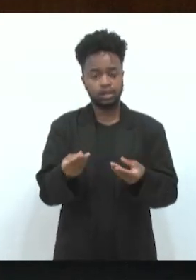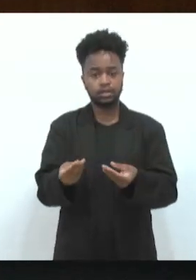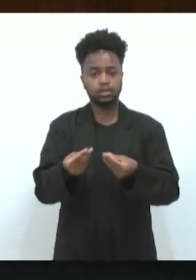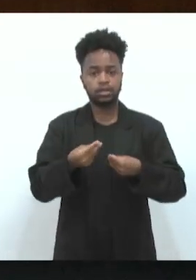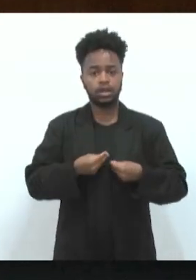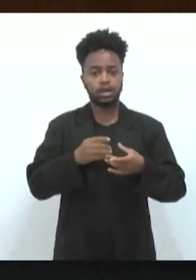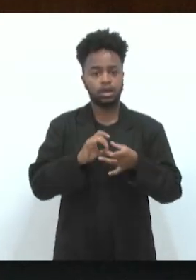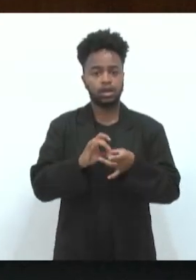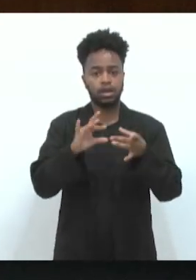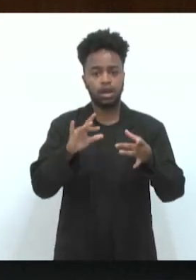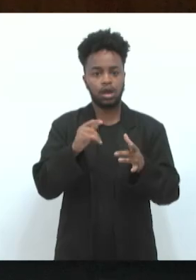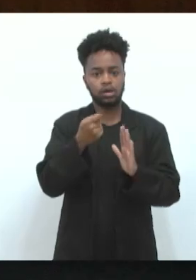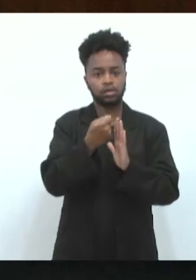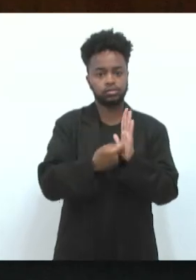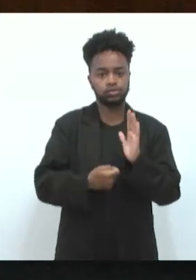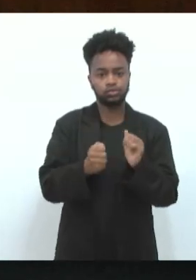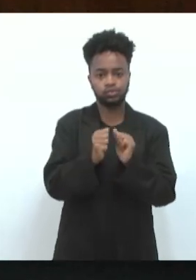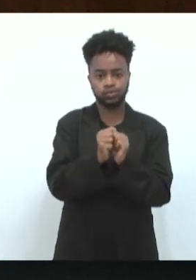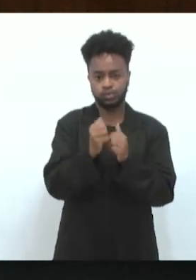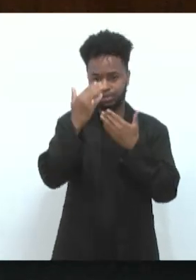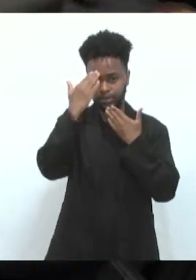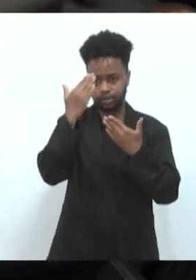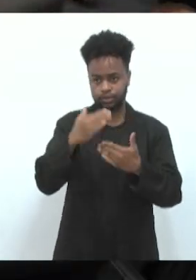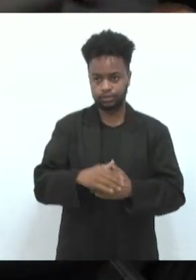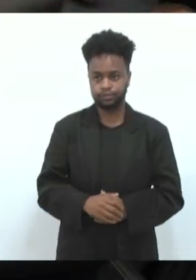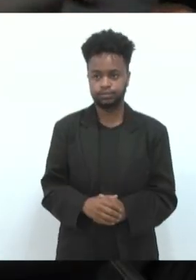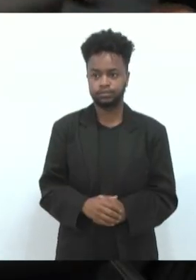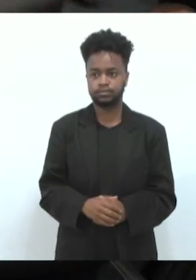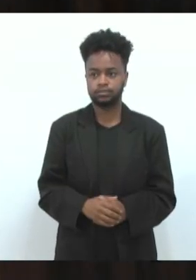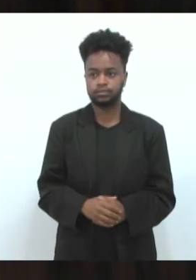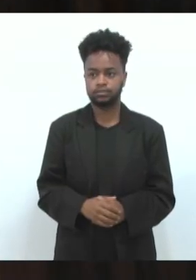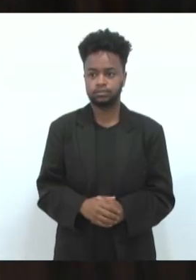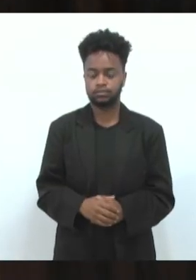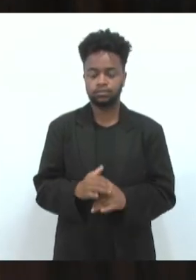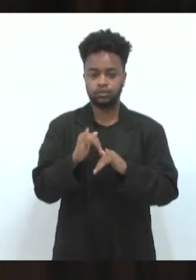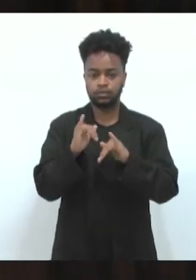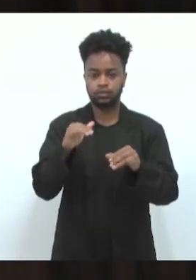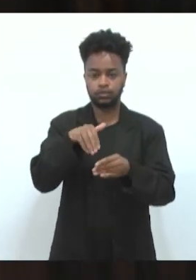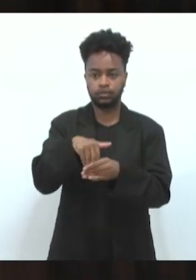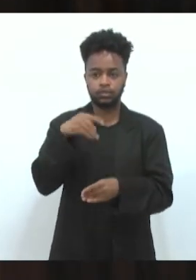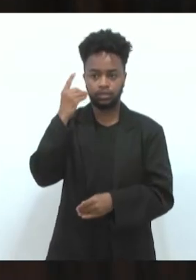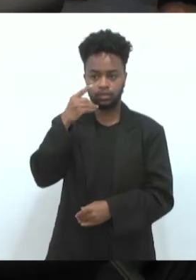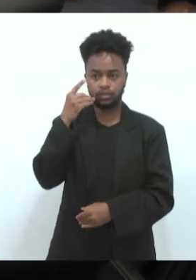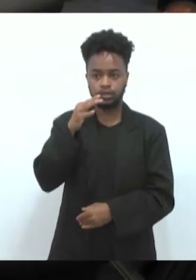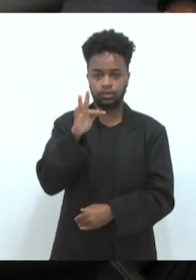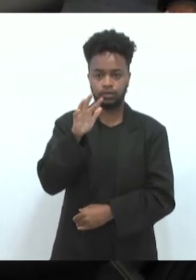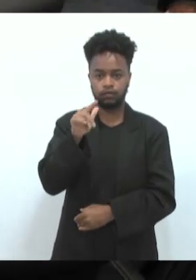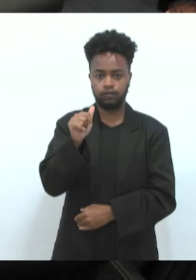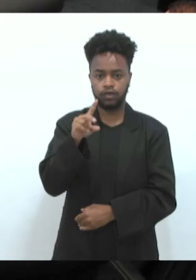a coautoria para esse projeto. Muito obrigada. Obrigada, deputada. Para a declaração de voto, deputado Serafim.